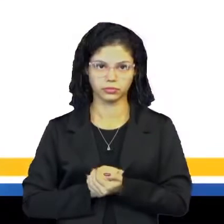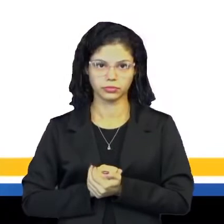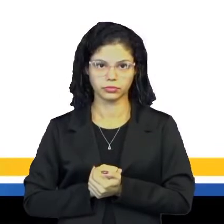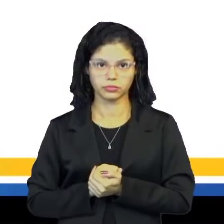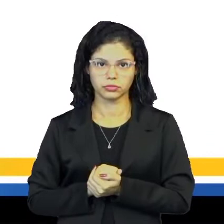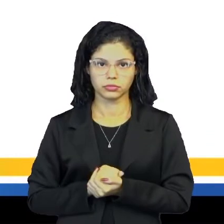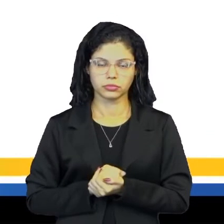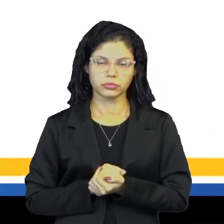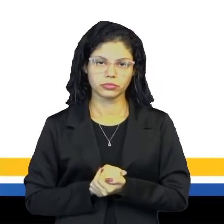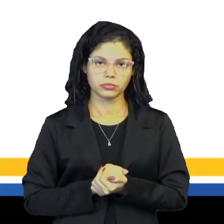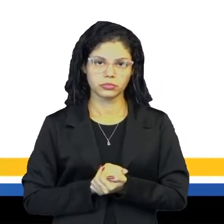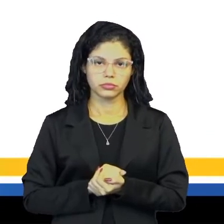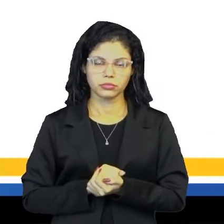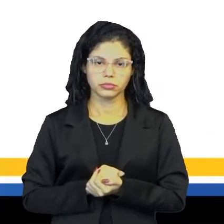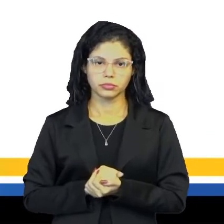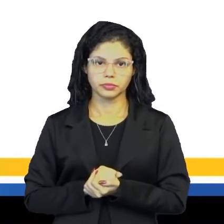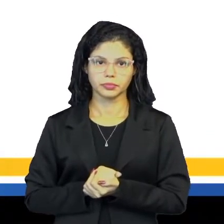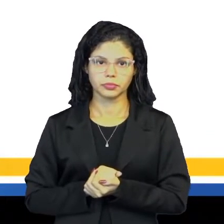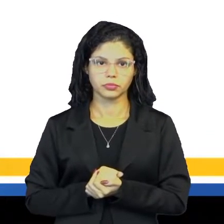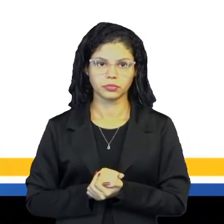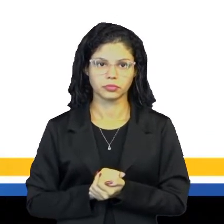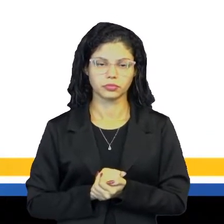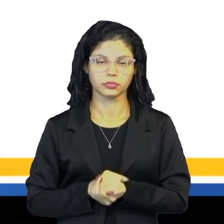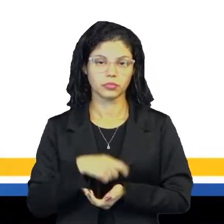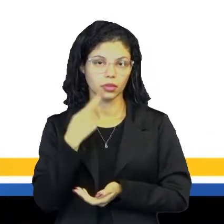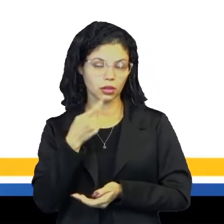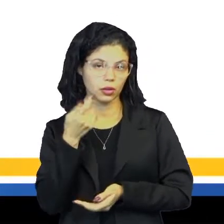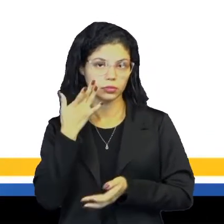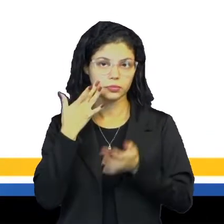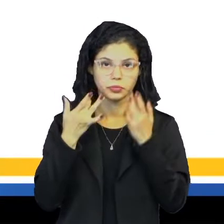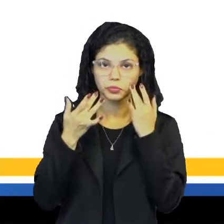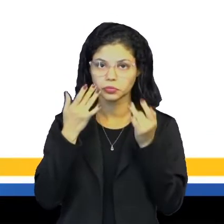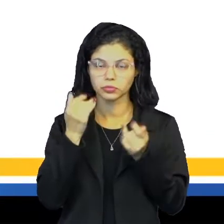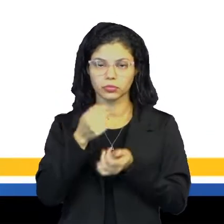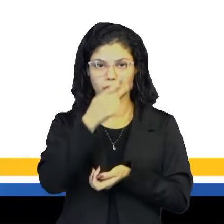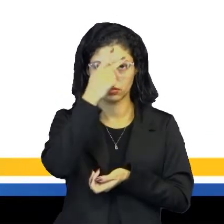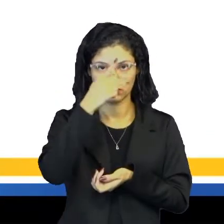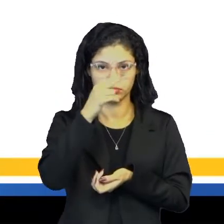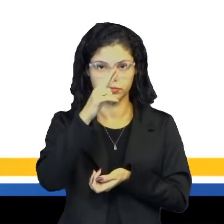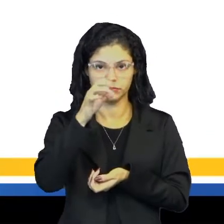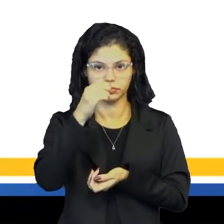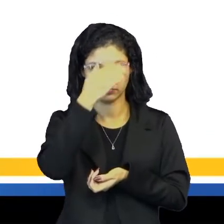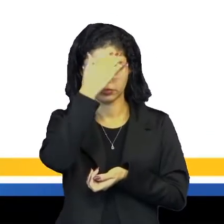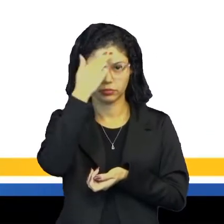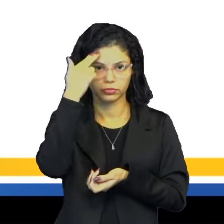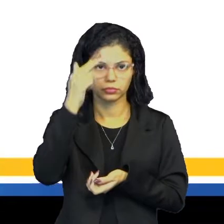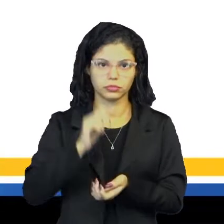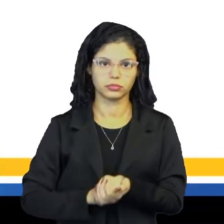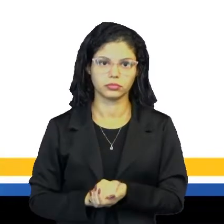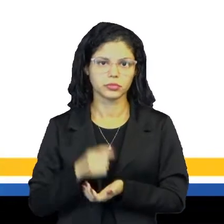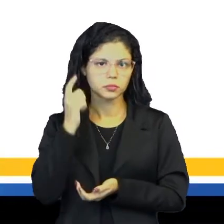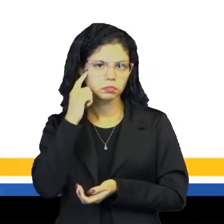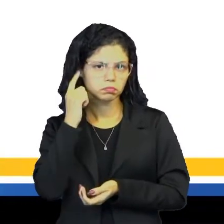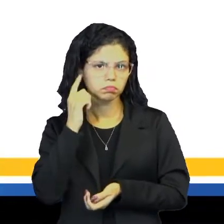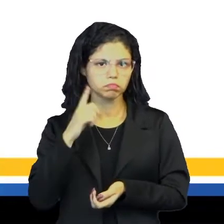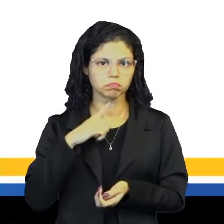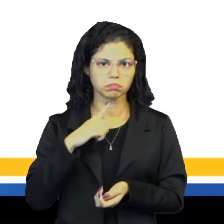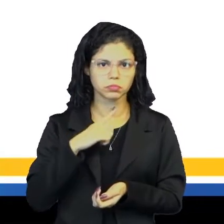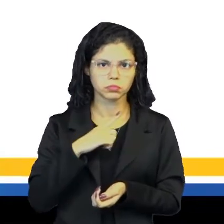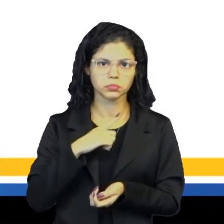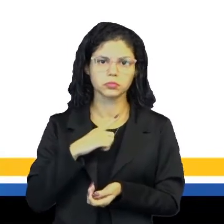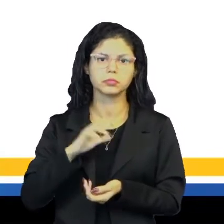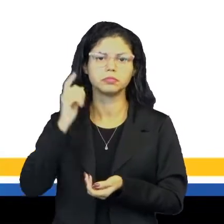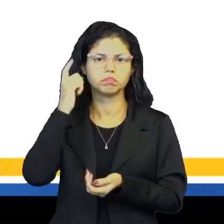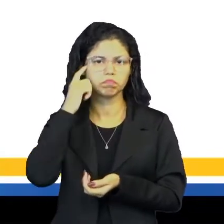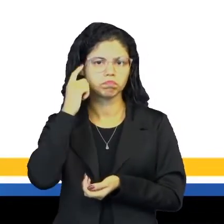tá bom? Olha só, falando um pouquinho sobre a pré-história. Apesar de ser um consenso que o teatro ocidental teve origem na